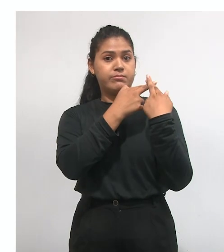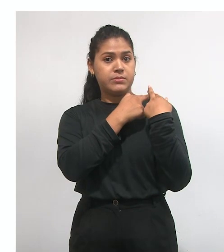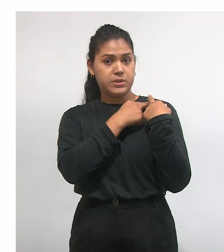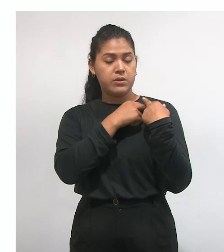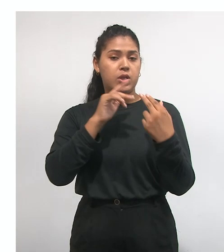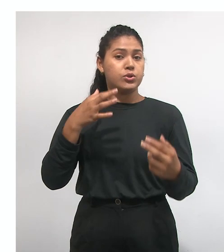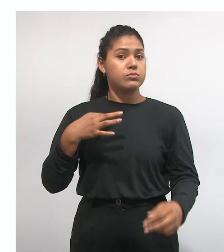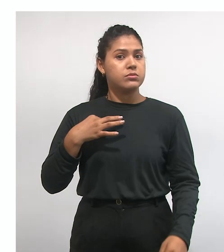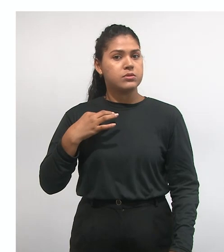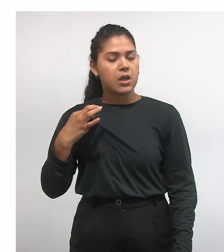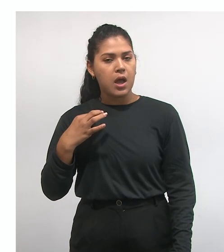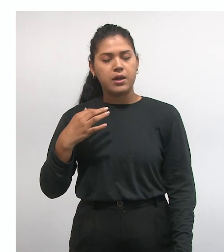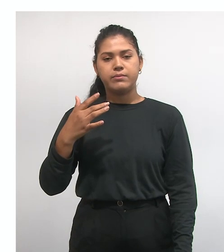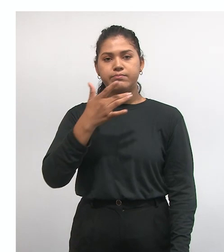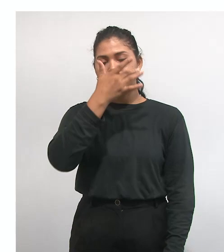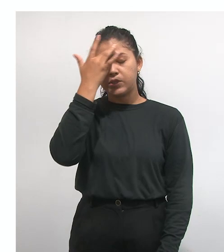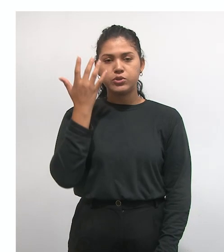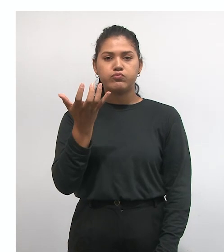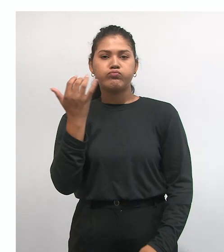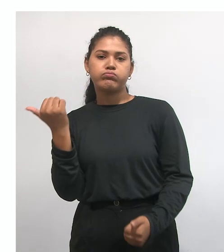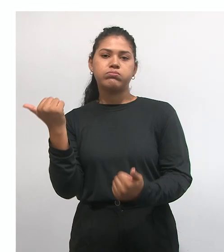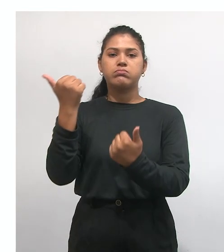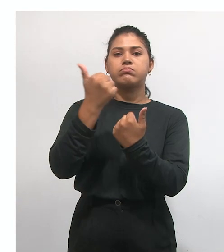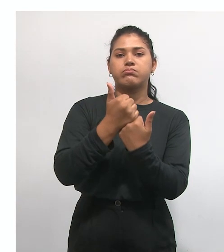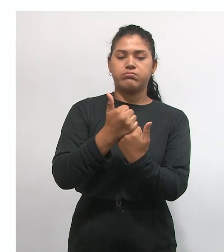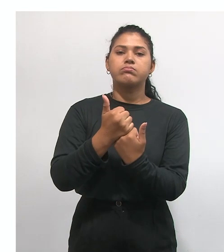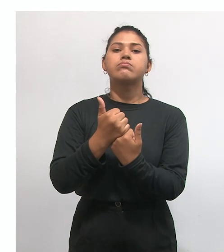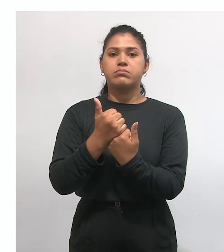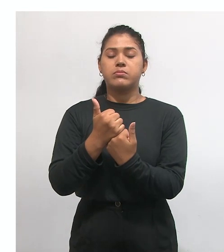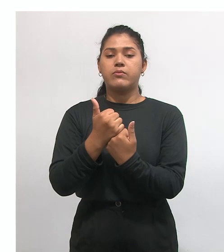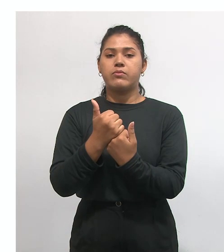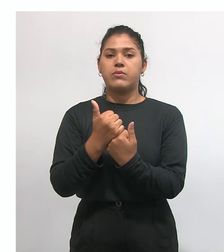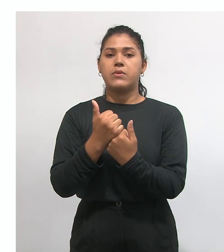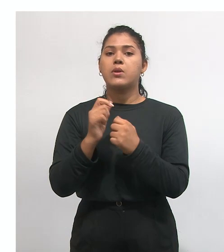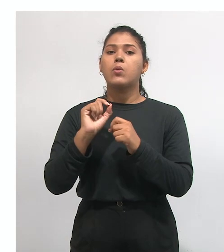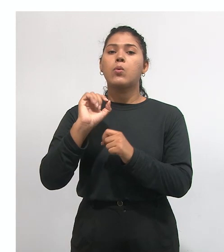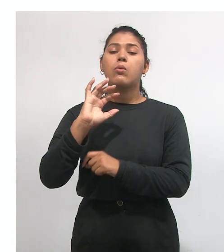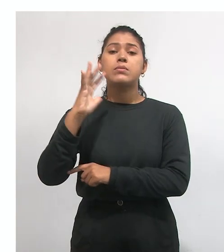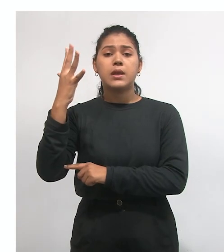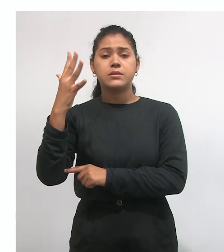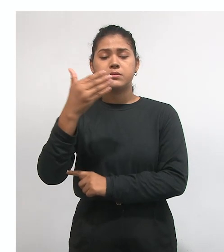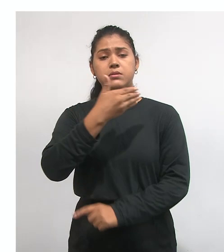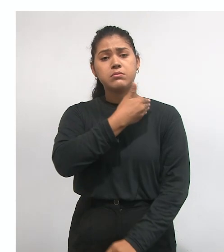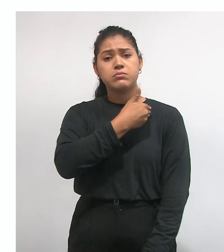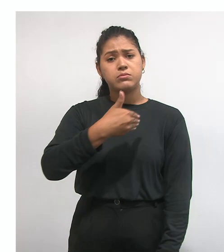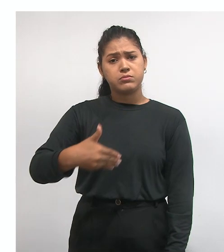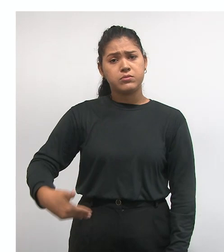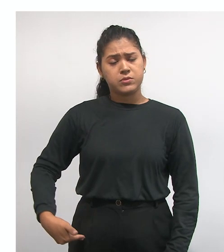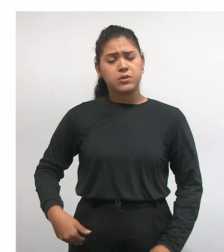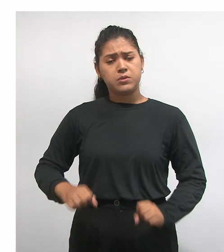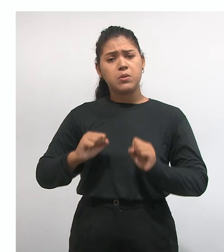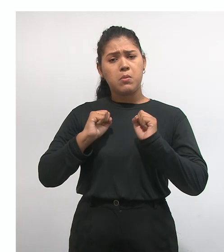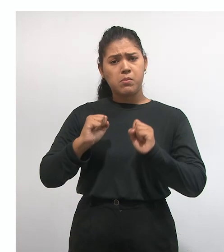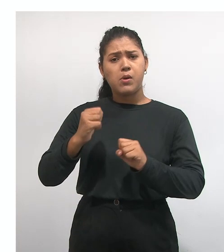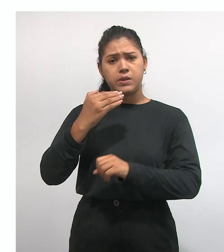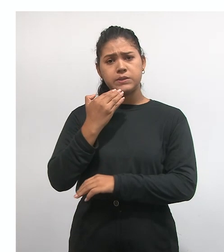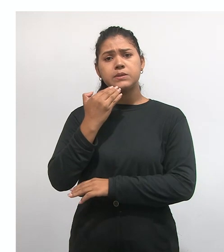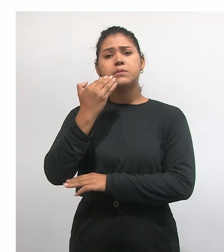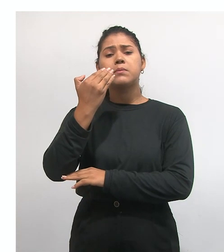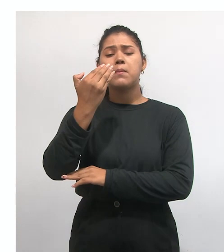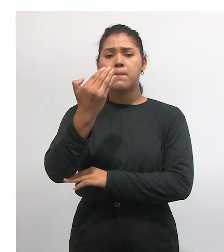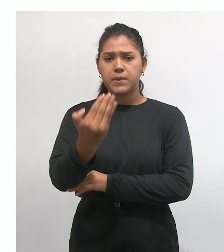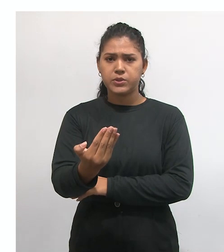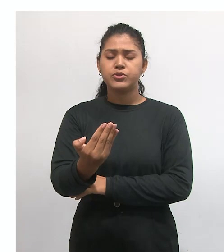é solidária, o poder público, ele pode estar fazendo a cobrança diretamente para outra pessoa, ele não precisa